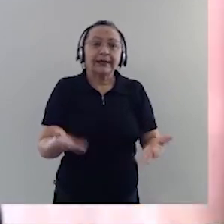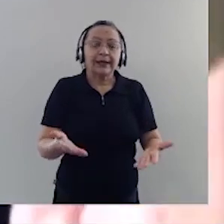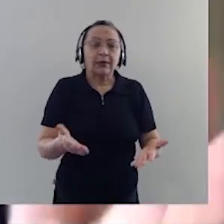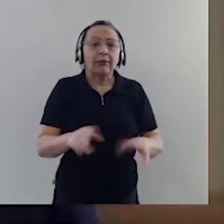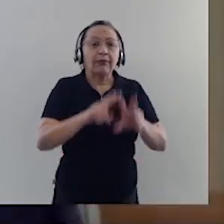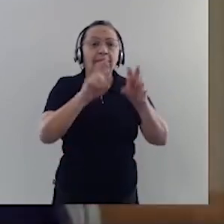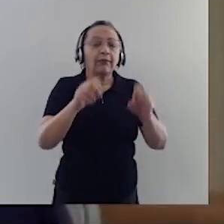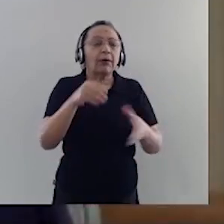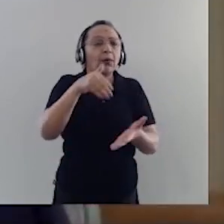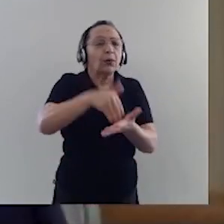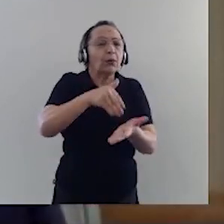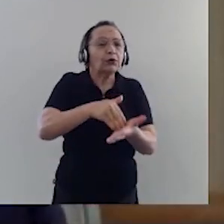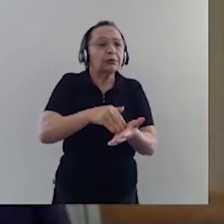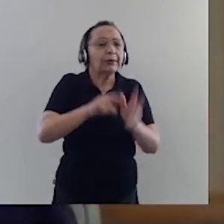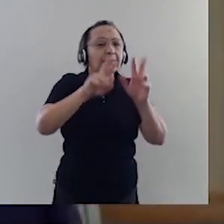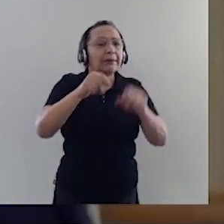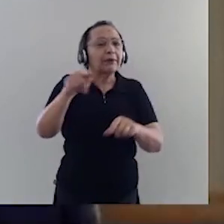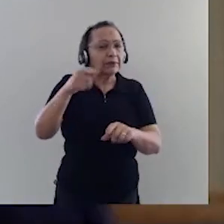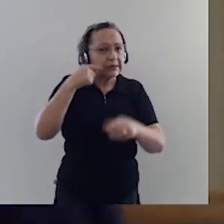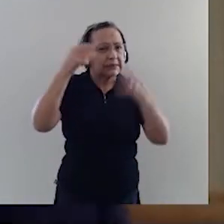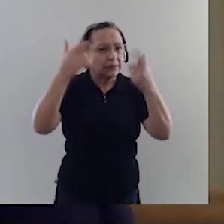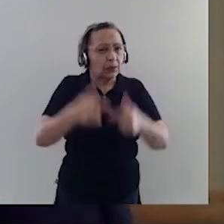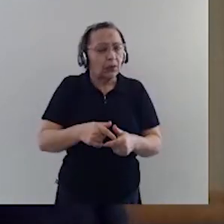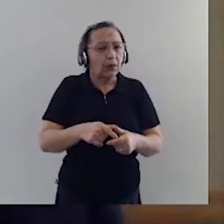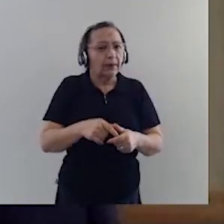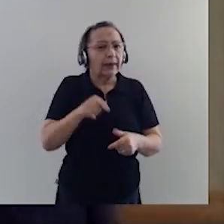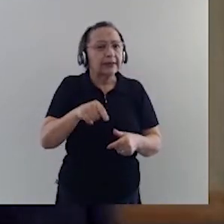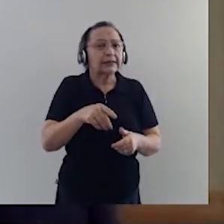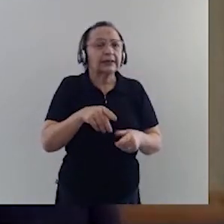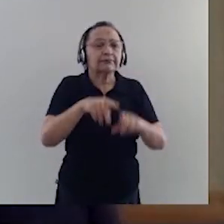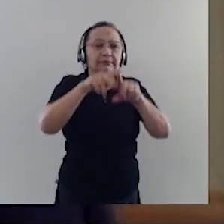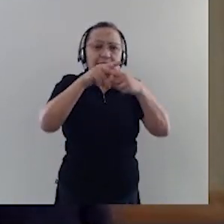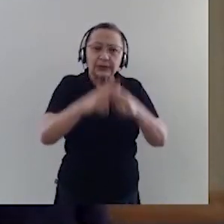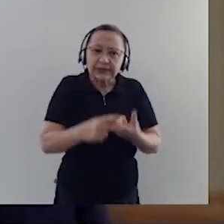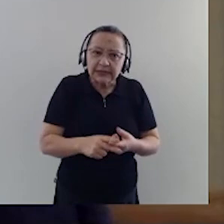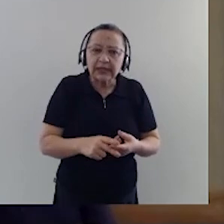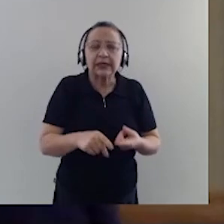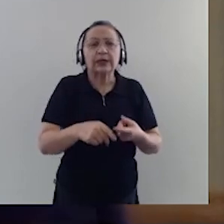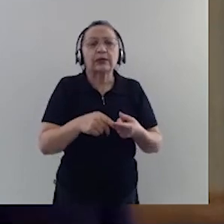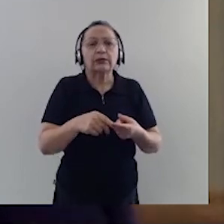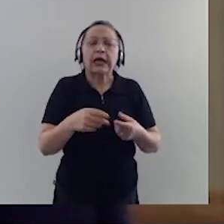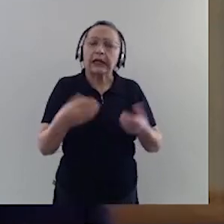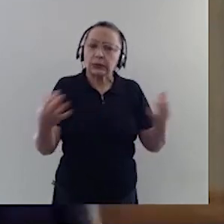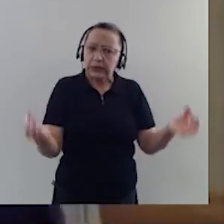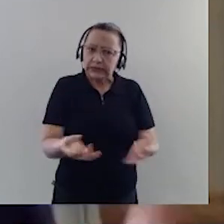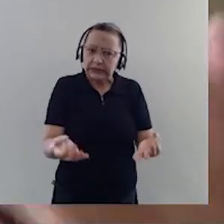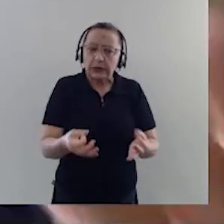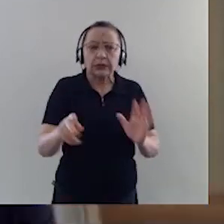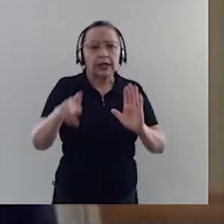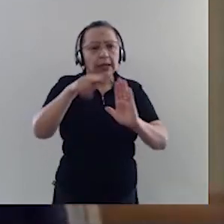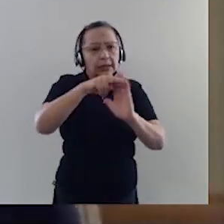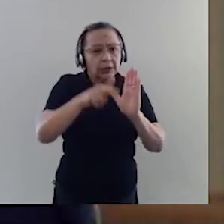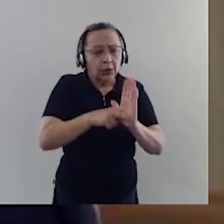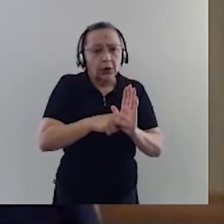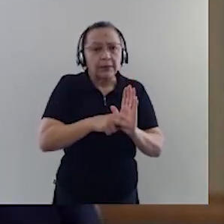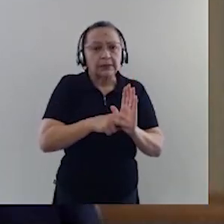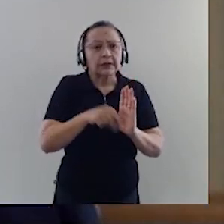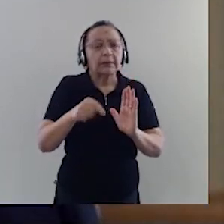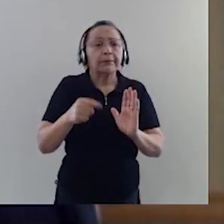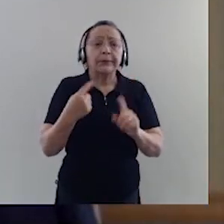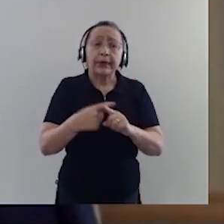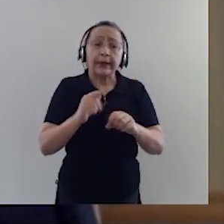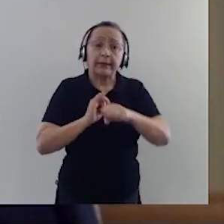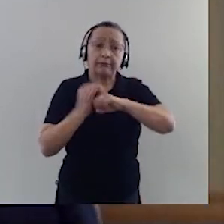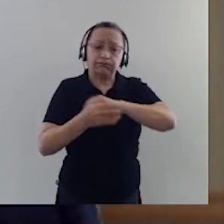sobre essa parte final da palestra, a questão da atualização das normas de recuperação judicial. A pandemia, ela